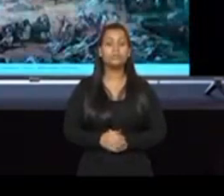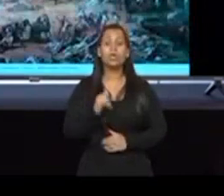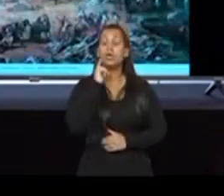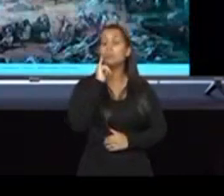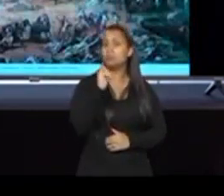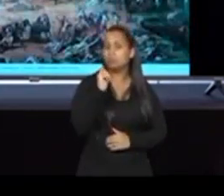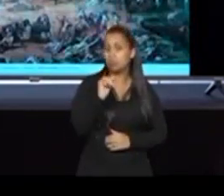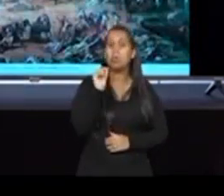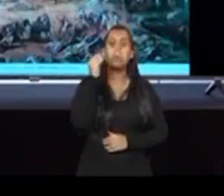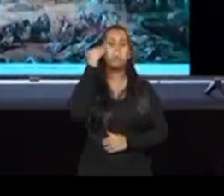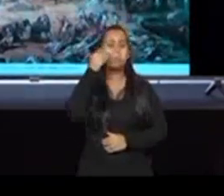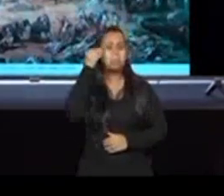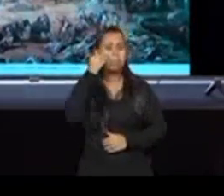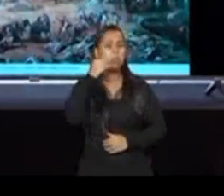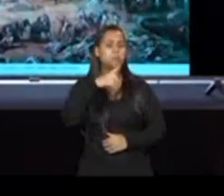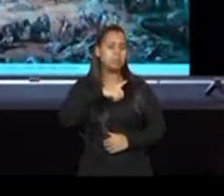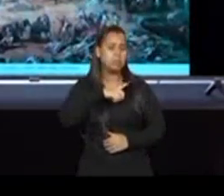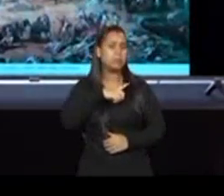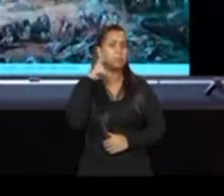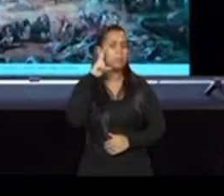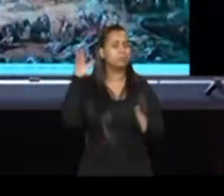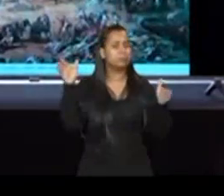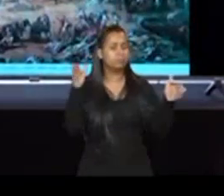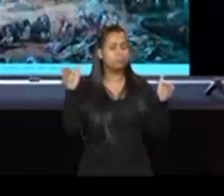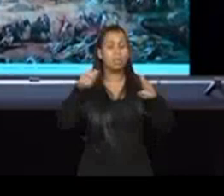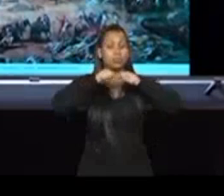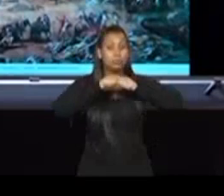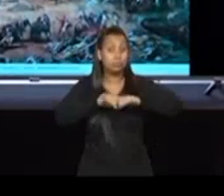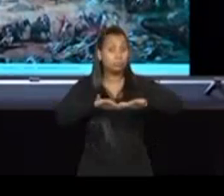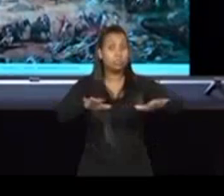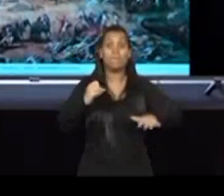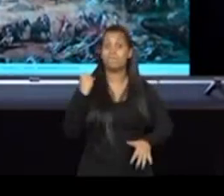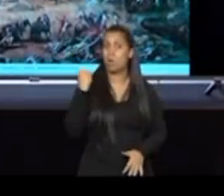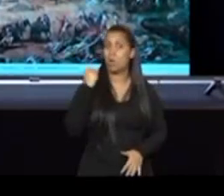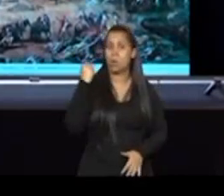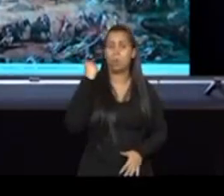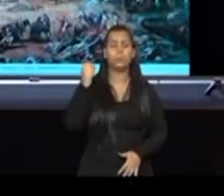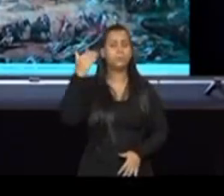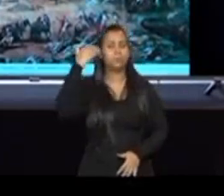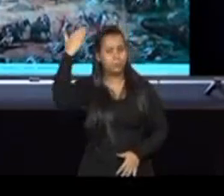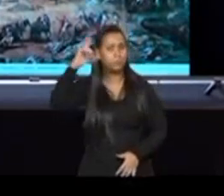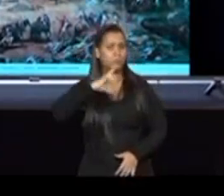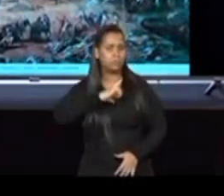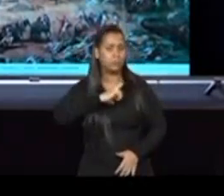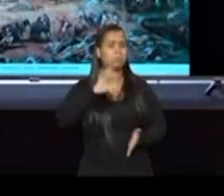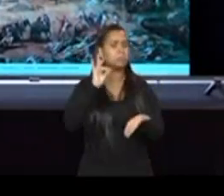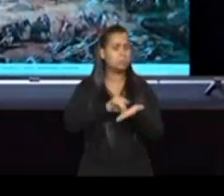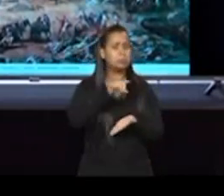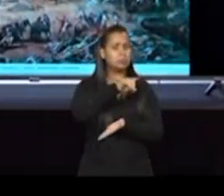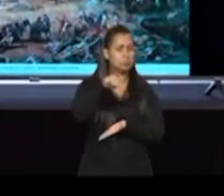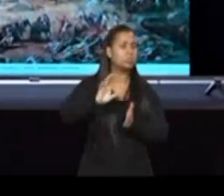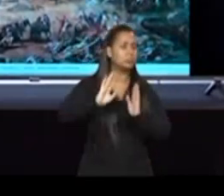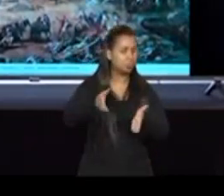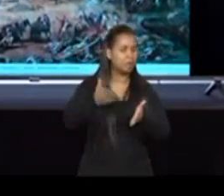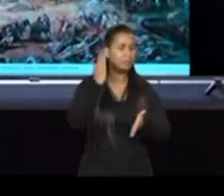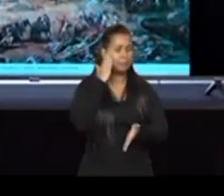Vamos falar um pouquinho, olha, de uma experiência que nós temos ao longo da história, de uma epidemia muito forte e muito famosa, que com certeza